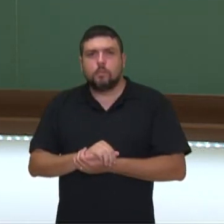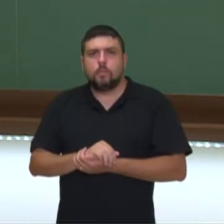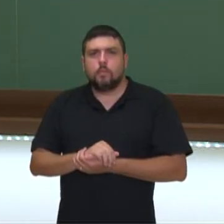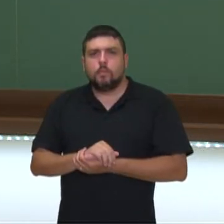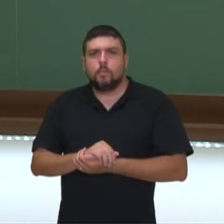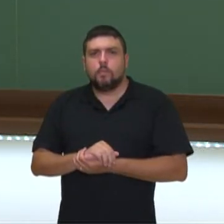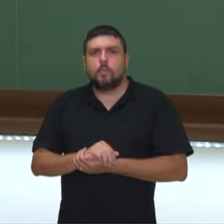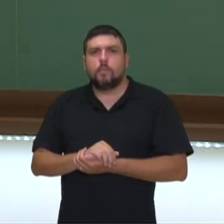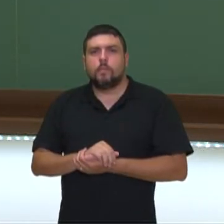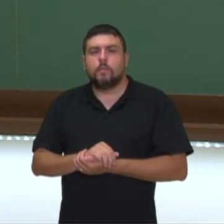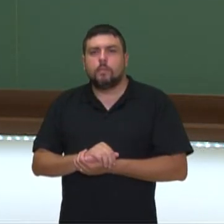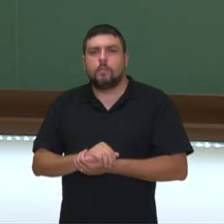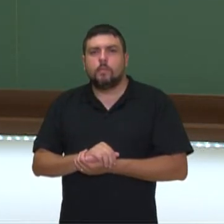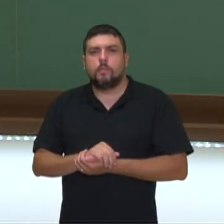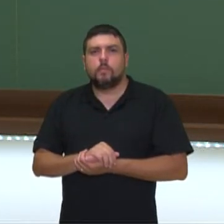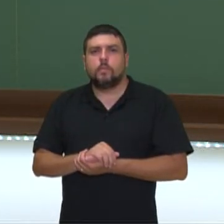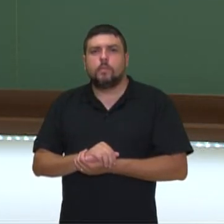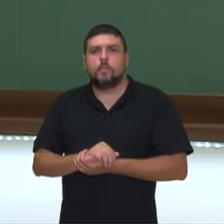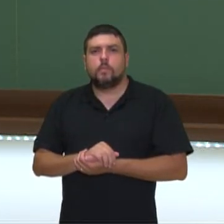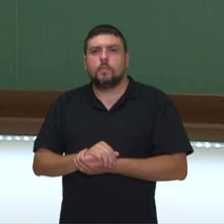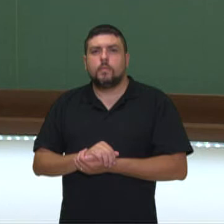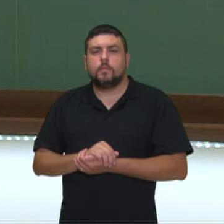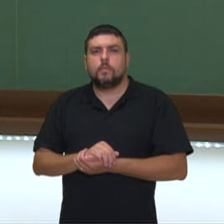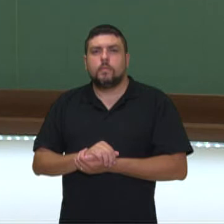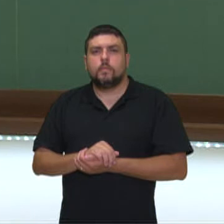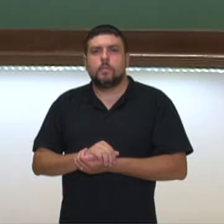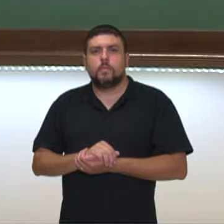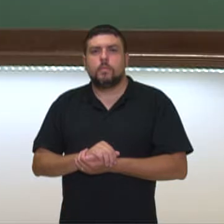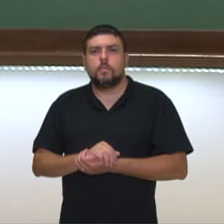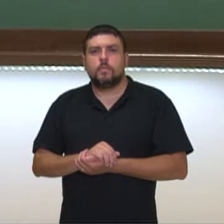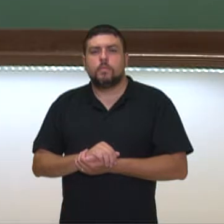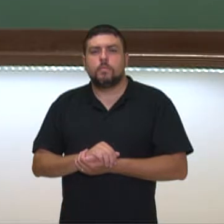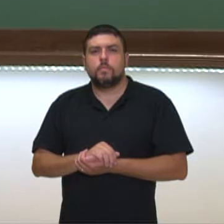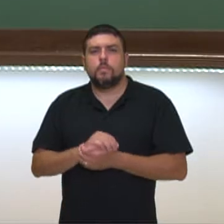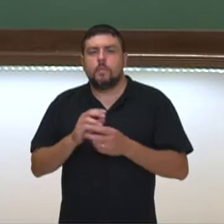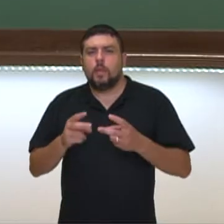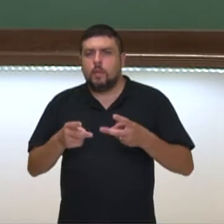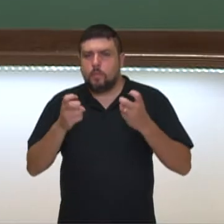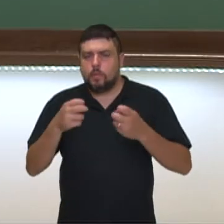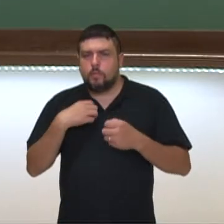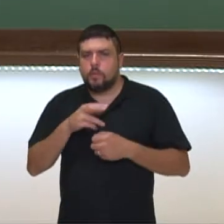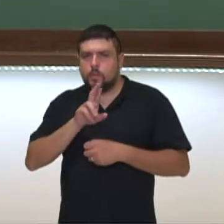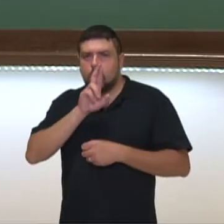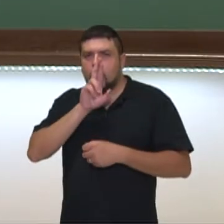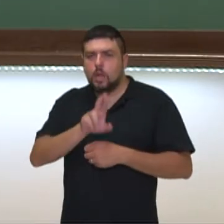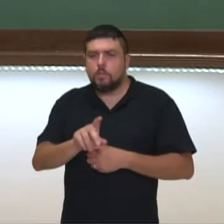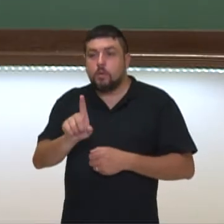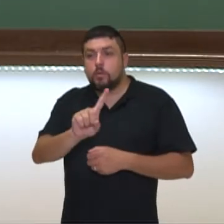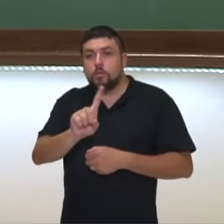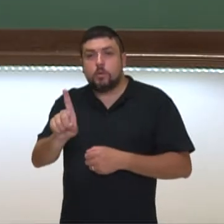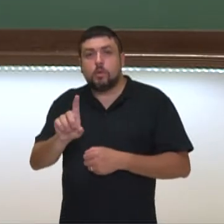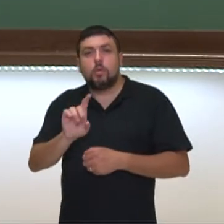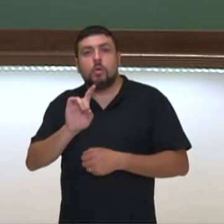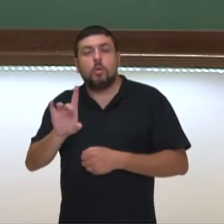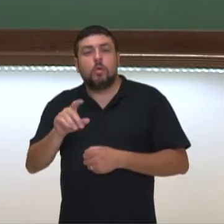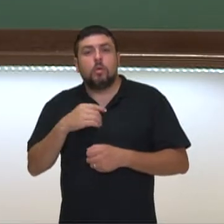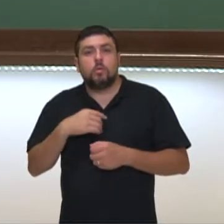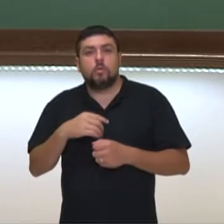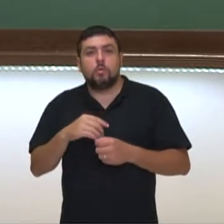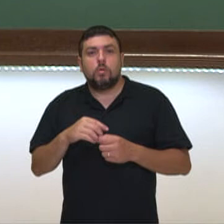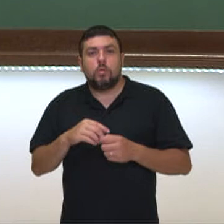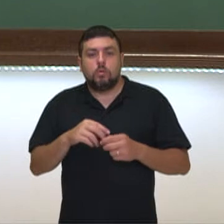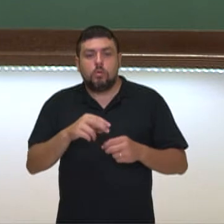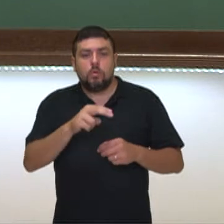I haven't eaten that new hamburger. Ou seja, reparem que para dar resposta negativa aqui, é só você repetir o resto da frase sem